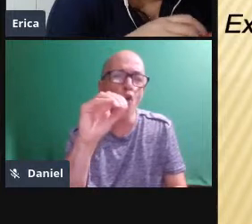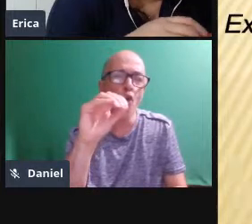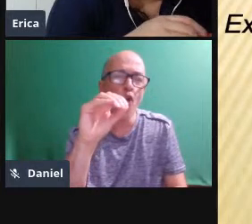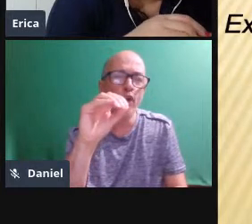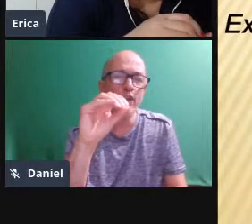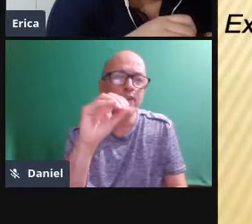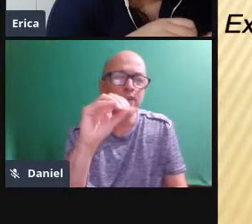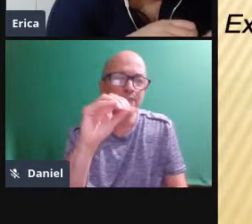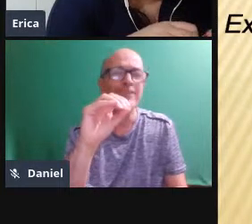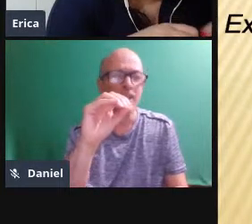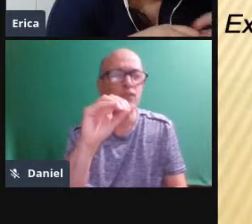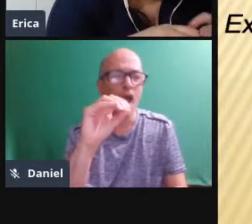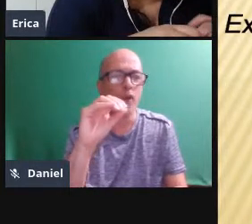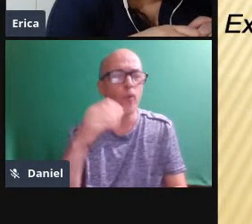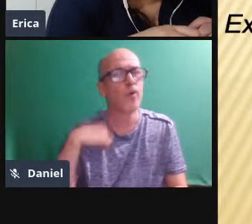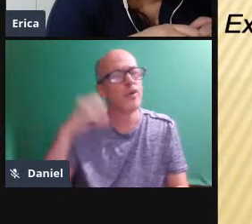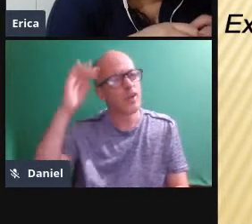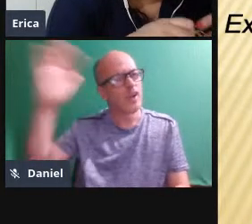sanitário.